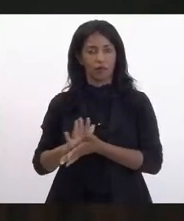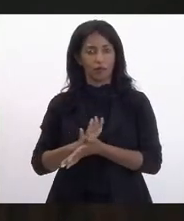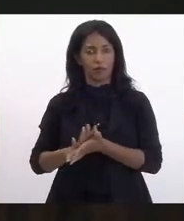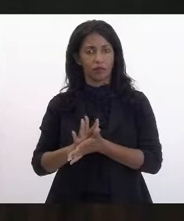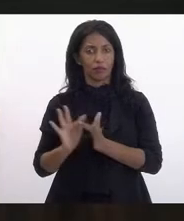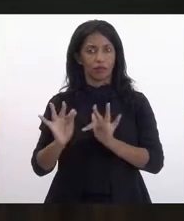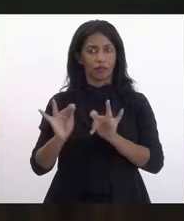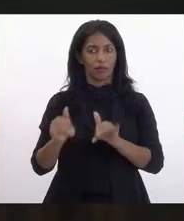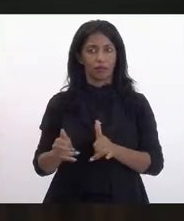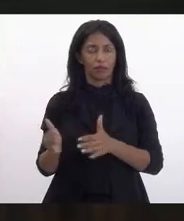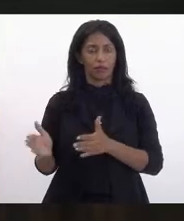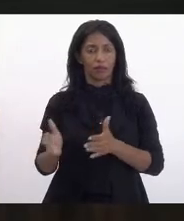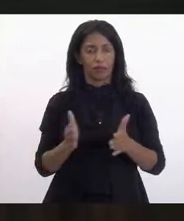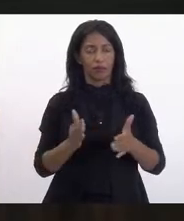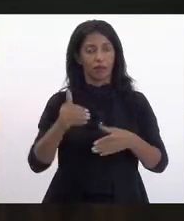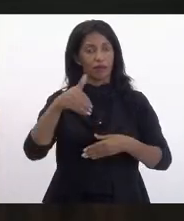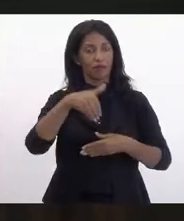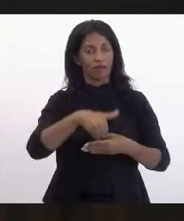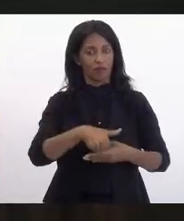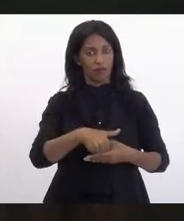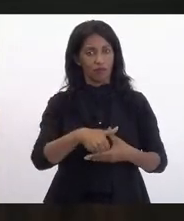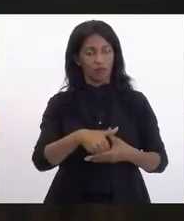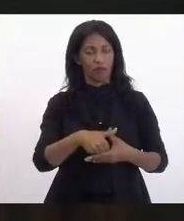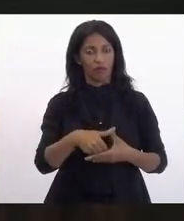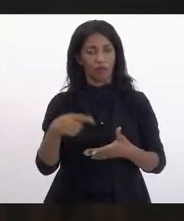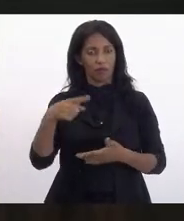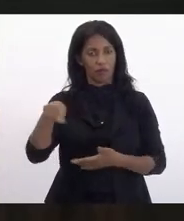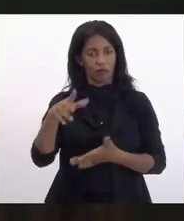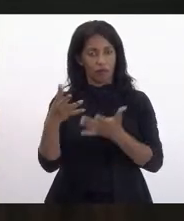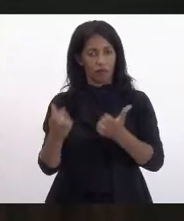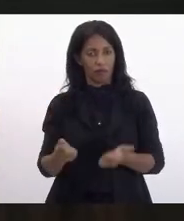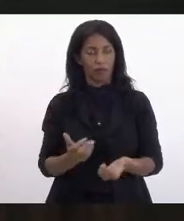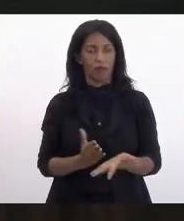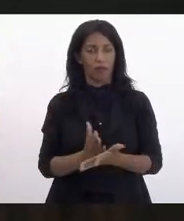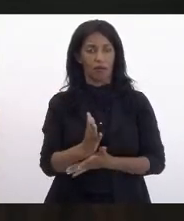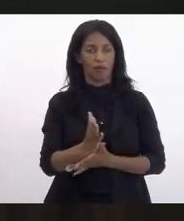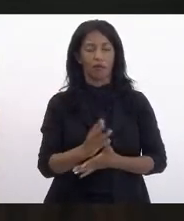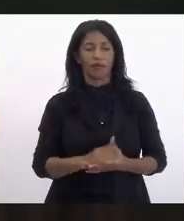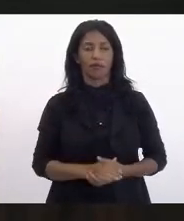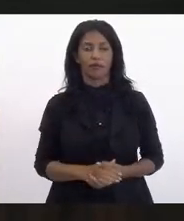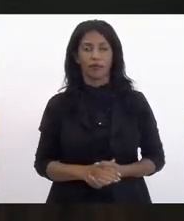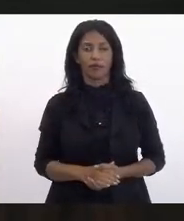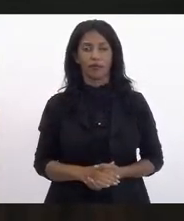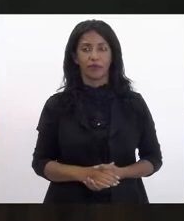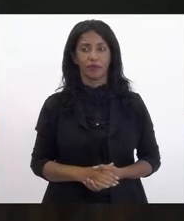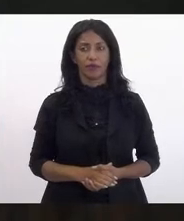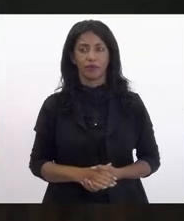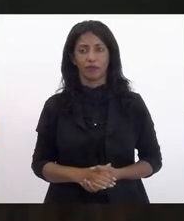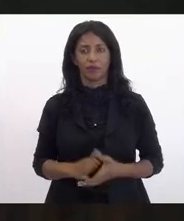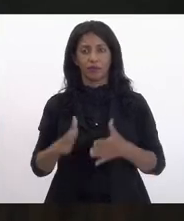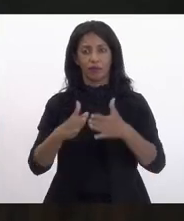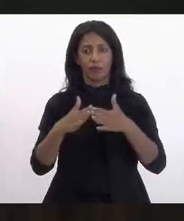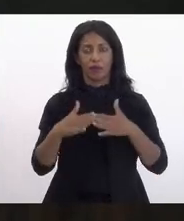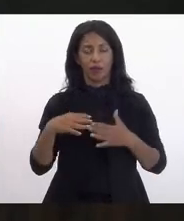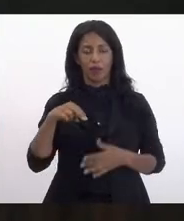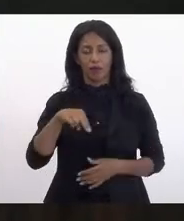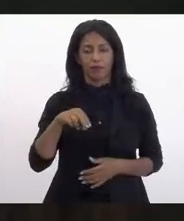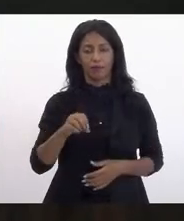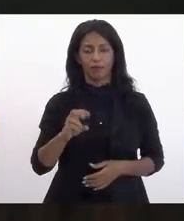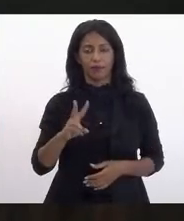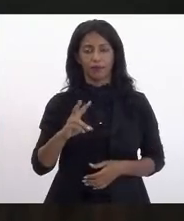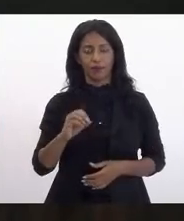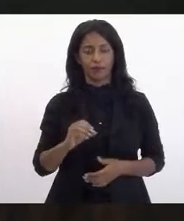discutir, encerrada a discussão. Em votação, senhores que aprovam, permaneçam como estão, aprovado. Com abstenção do novo,